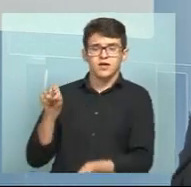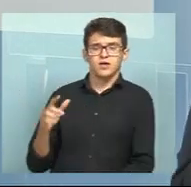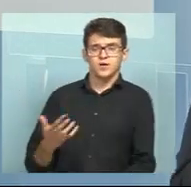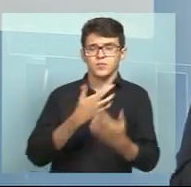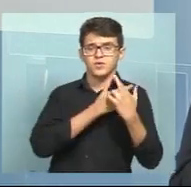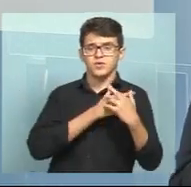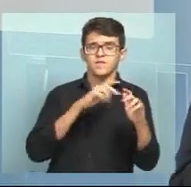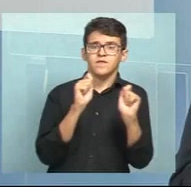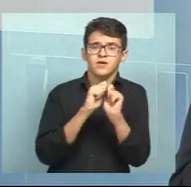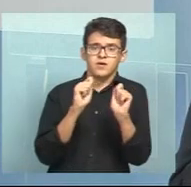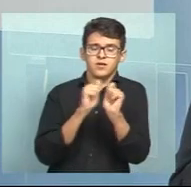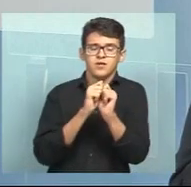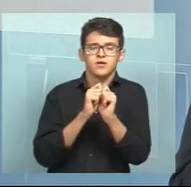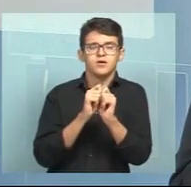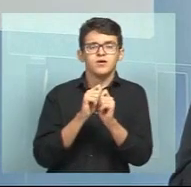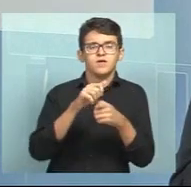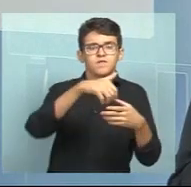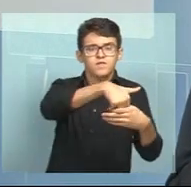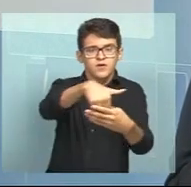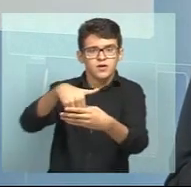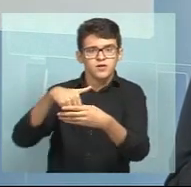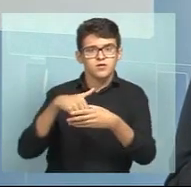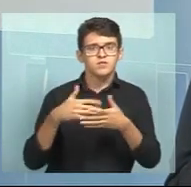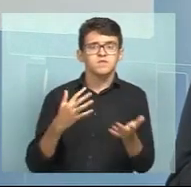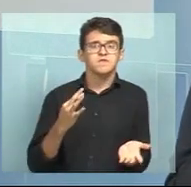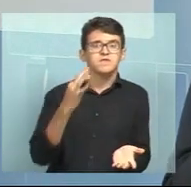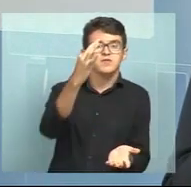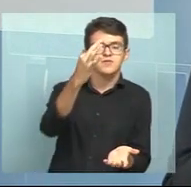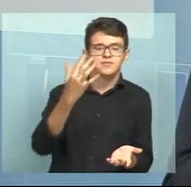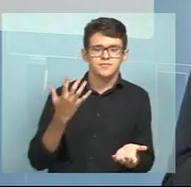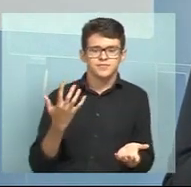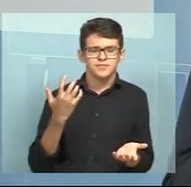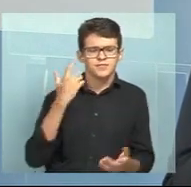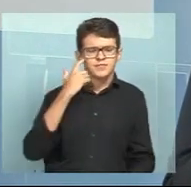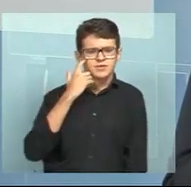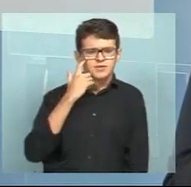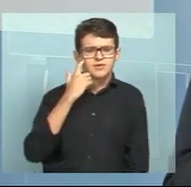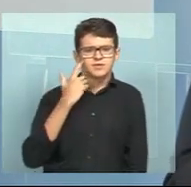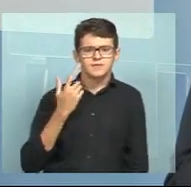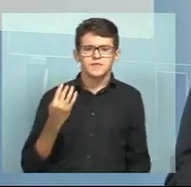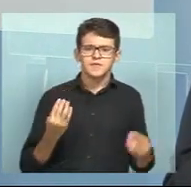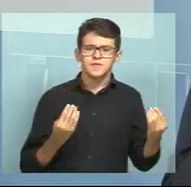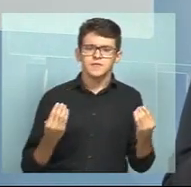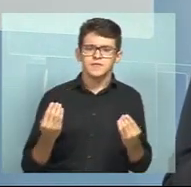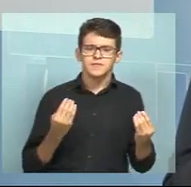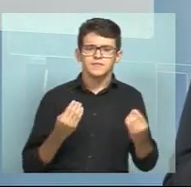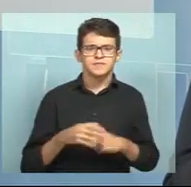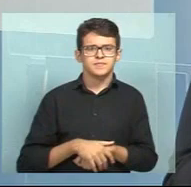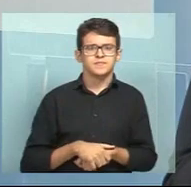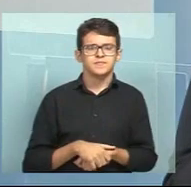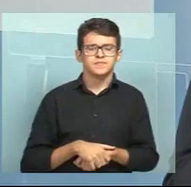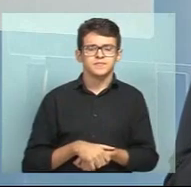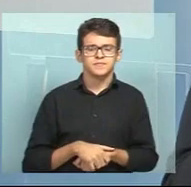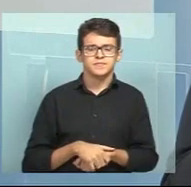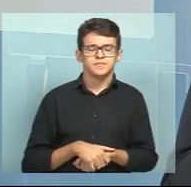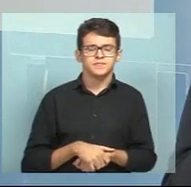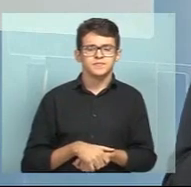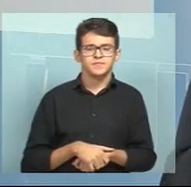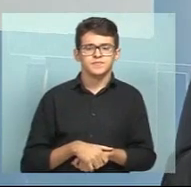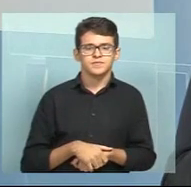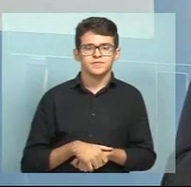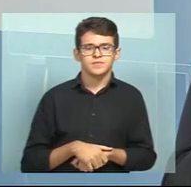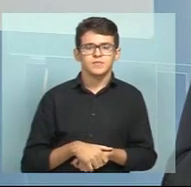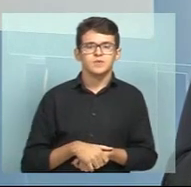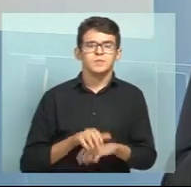é corrupto. Entendeu, cara? Esse antagonismo aqui no Brasil, essas coisas têm que acabar. E só vai acabar se a